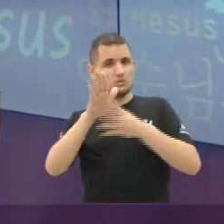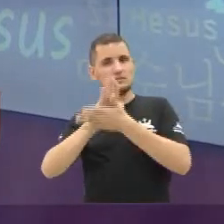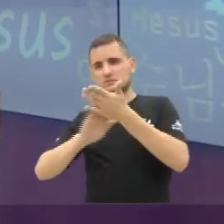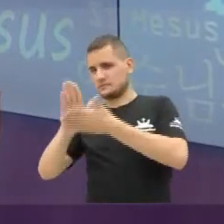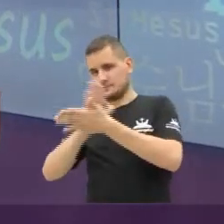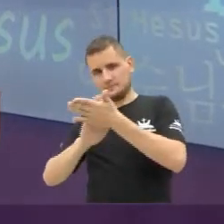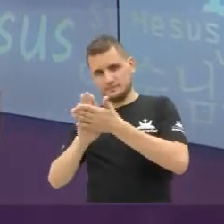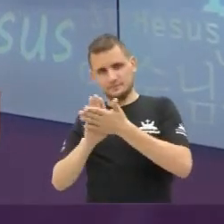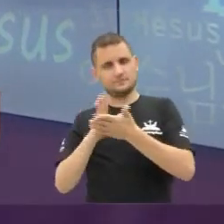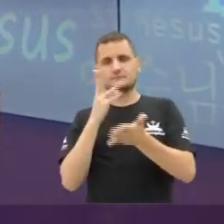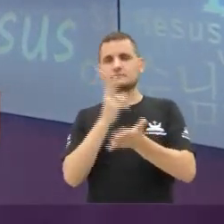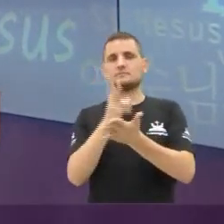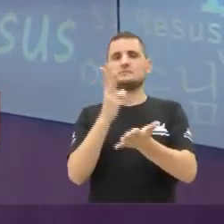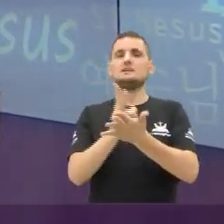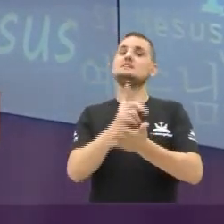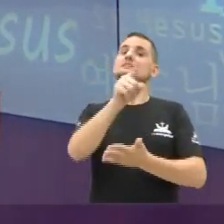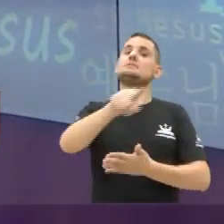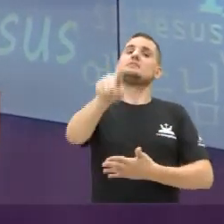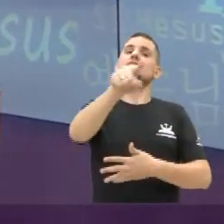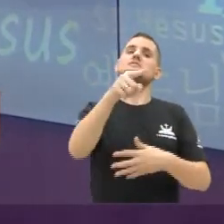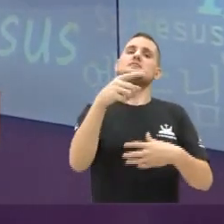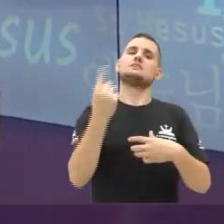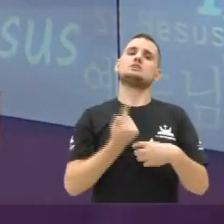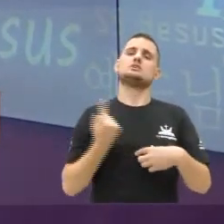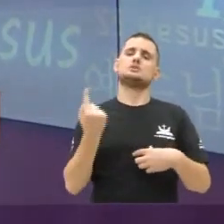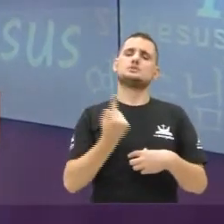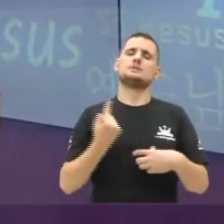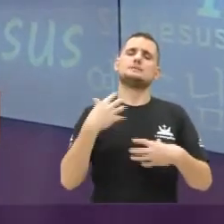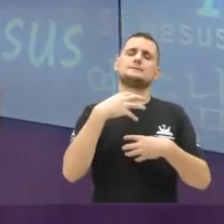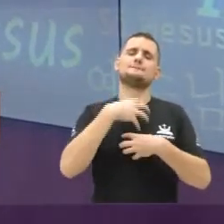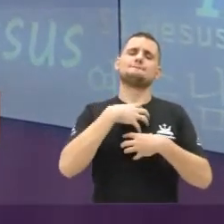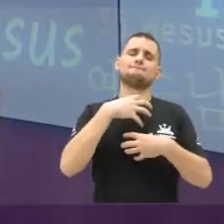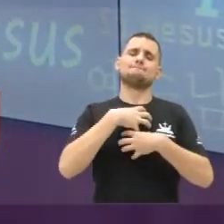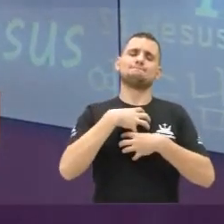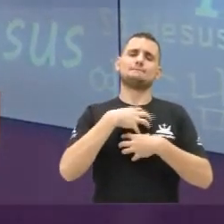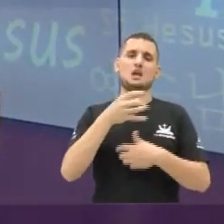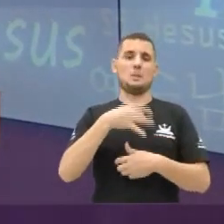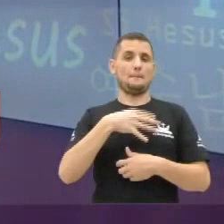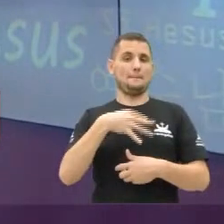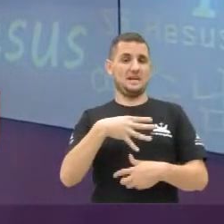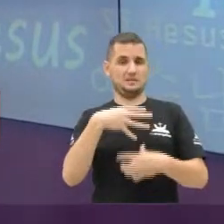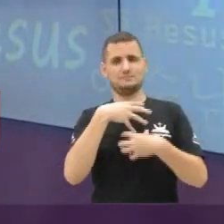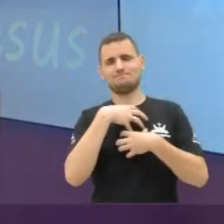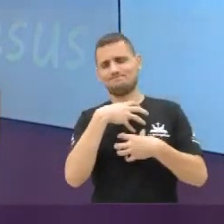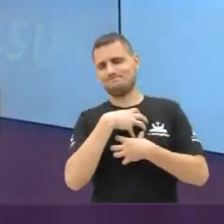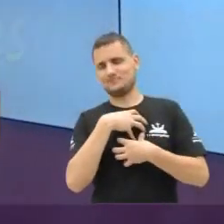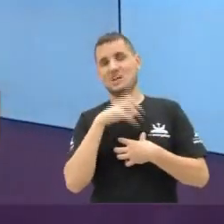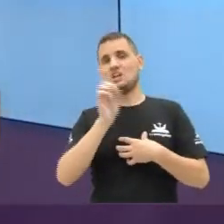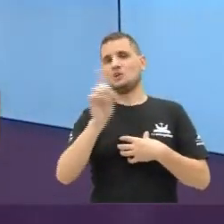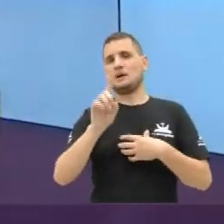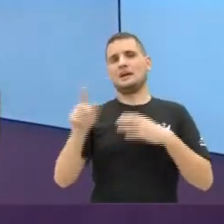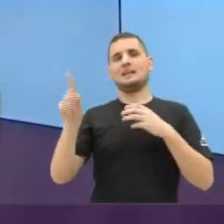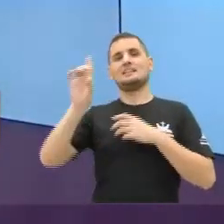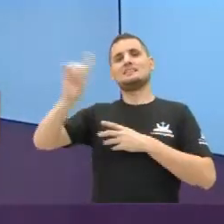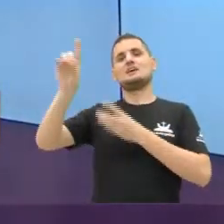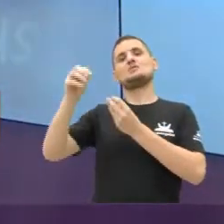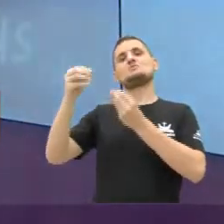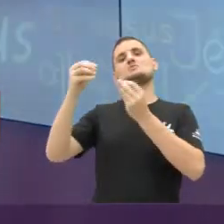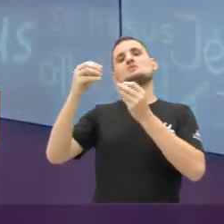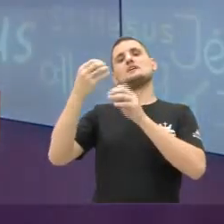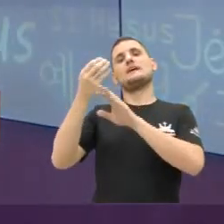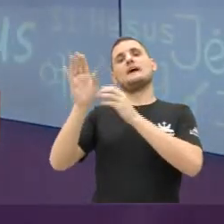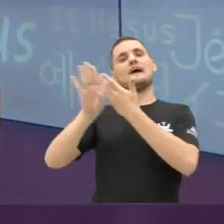Toda vez que você sente solidão, toda vez que você sente medo, não foi Deus que saiu da tua